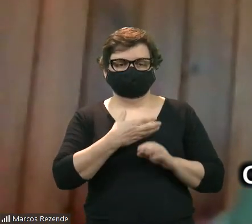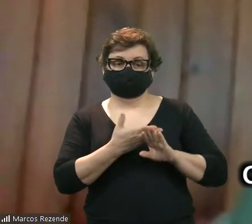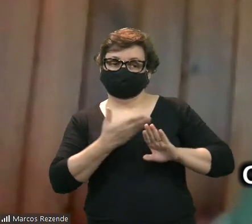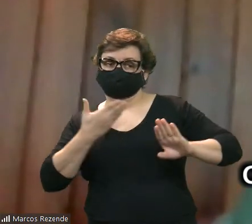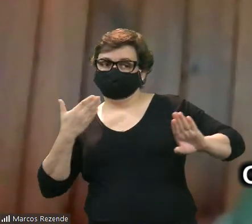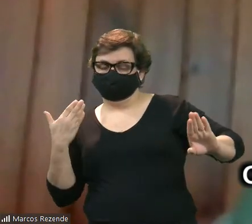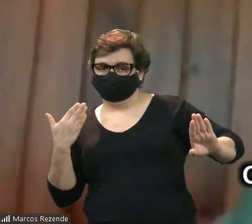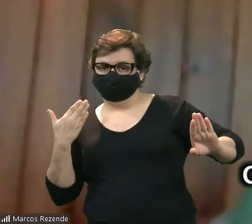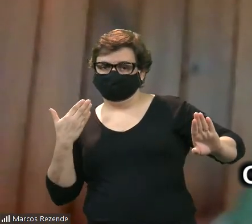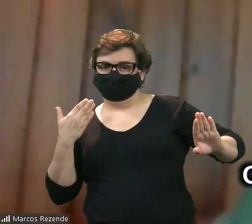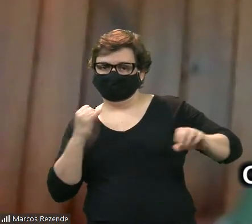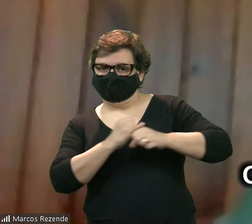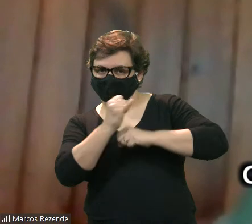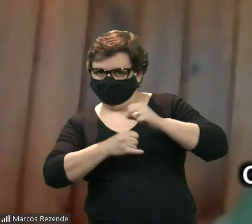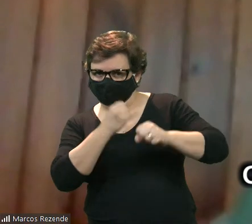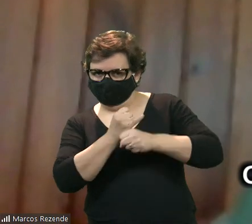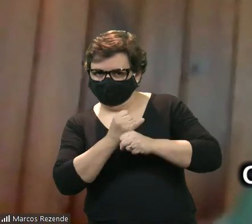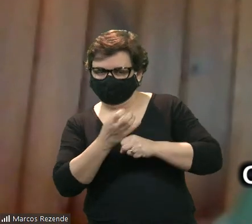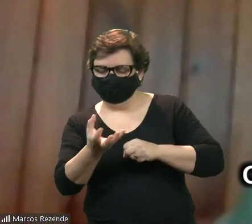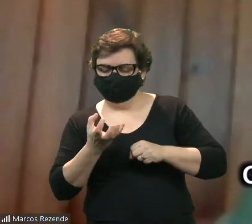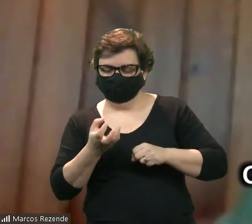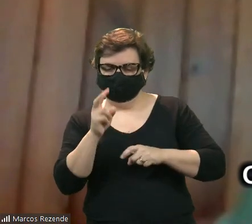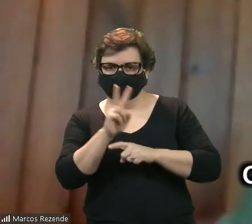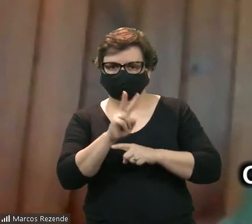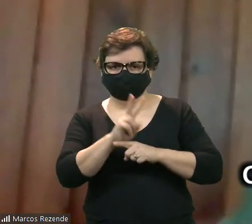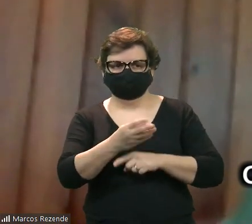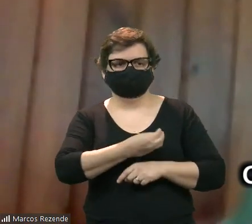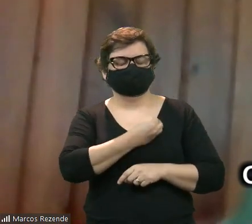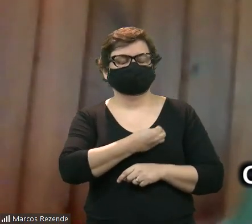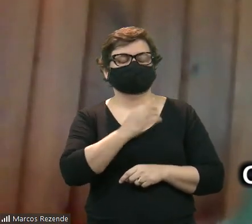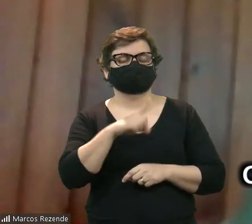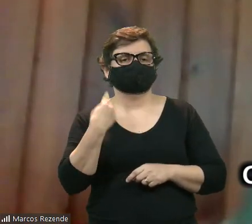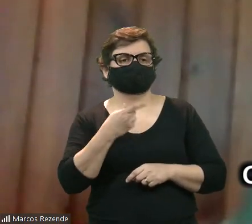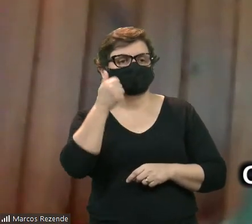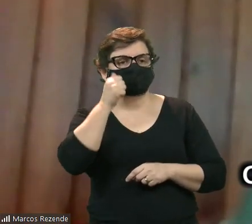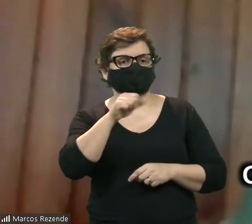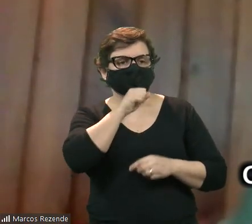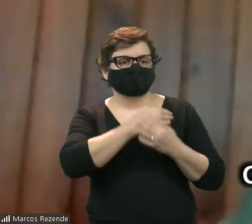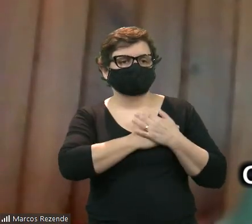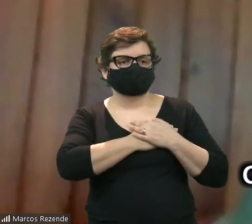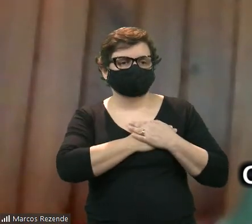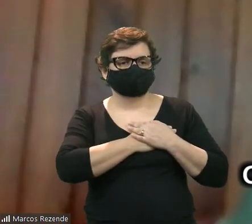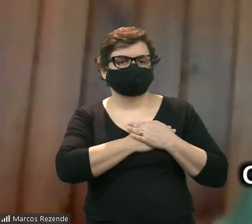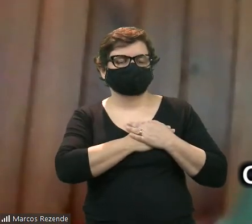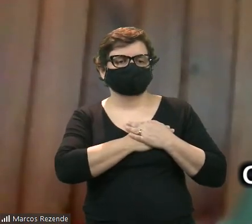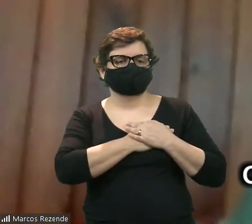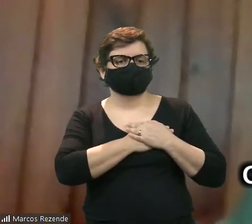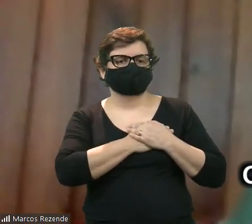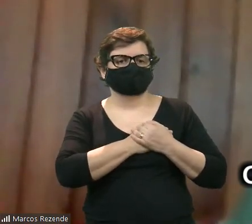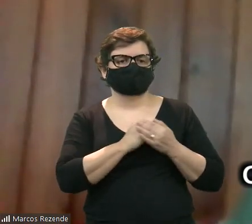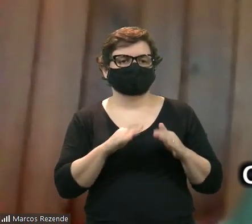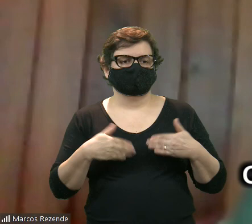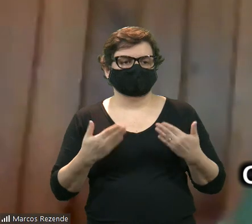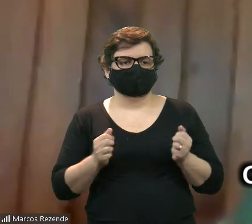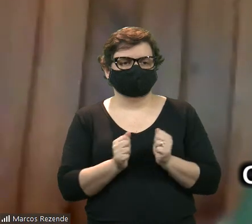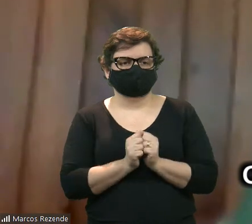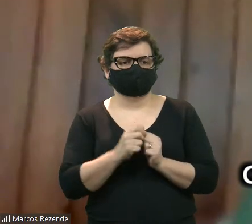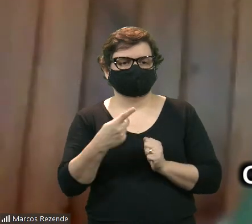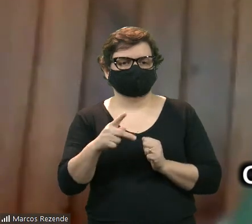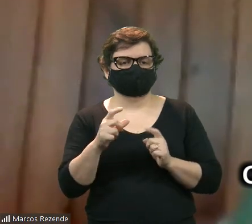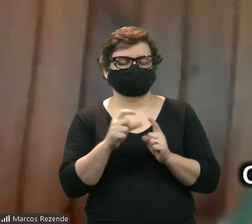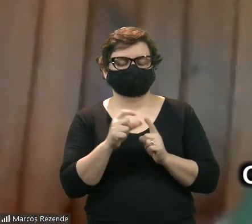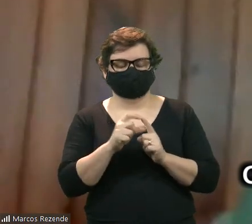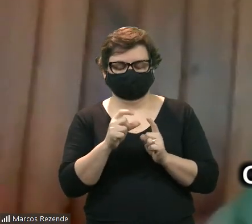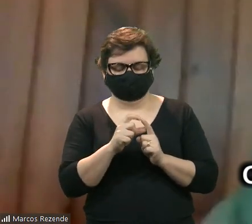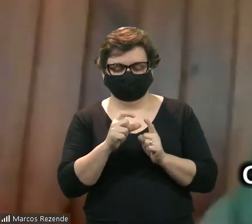remota, procurando preservar a vida das nossas mães queridas. Então, fazendo coro às palavras